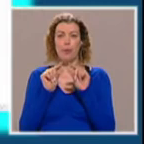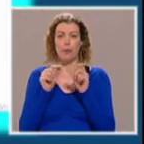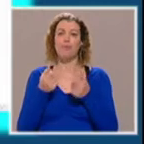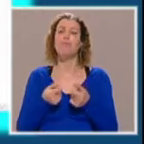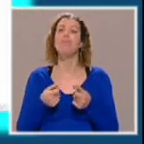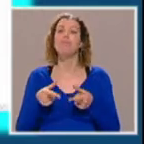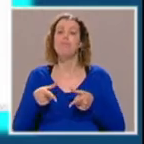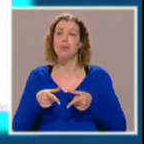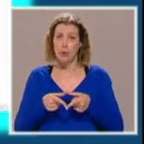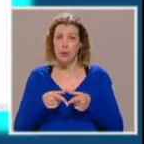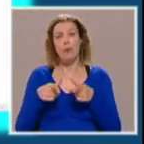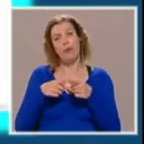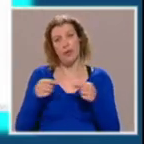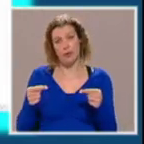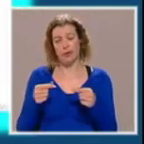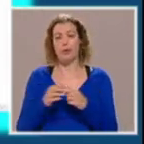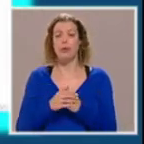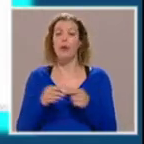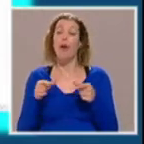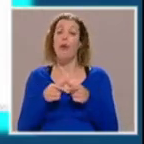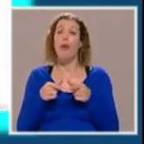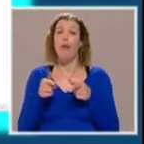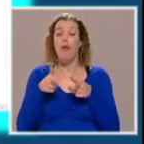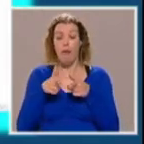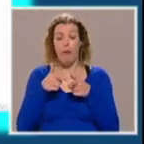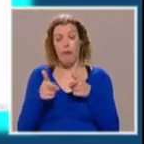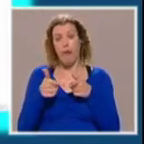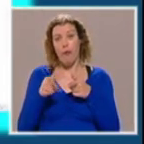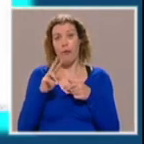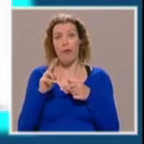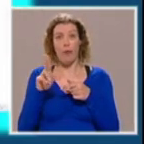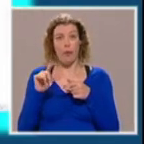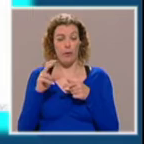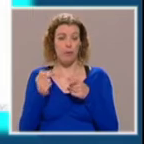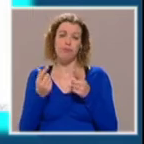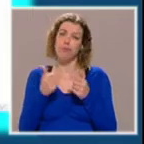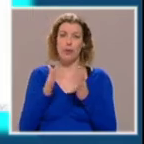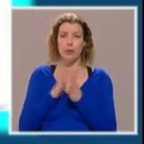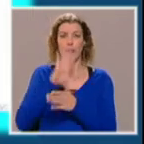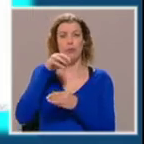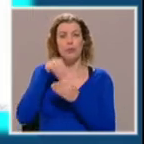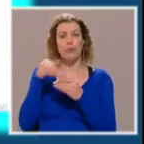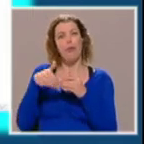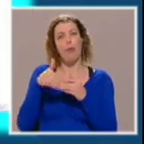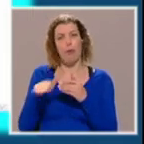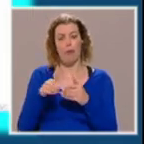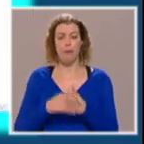pelo útero e pela vagina. A vulva é o conjunto de todas as estruturas femininas externas.